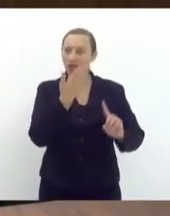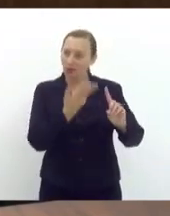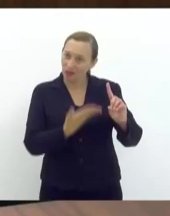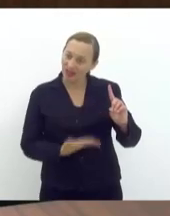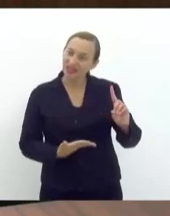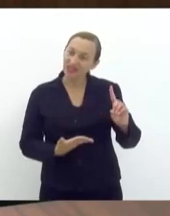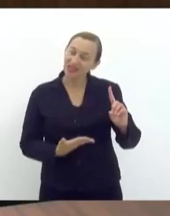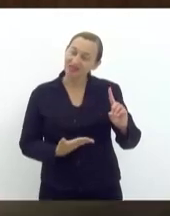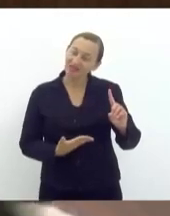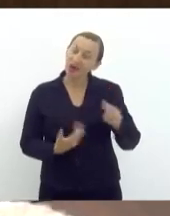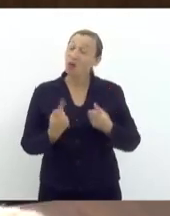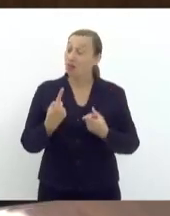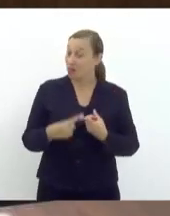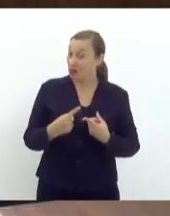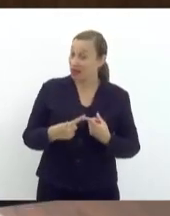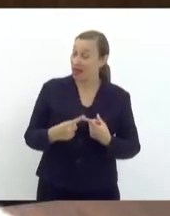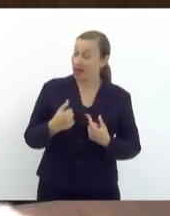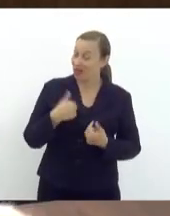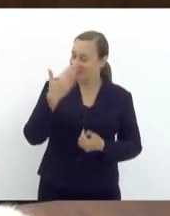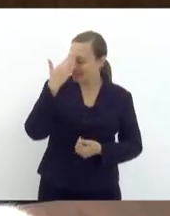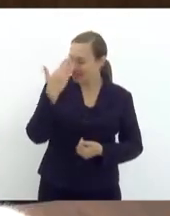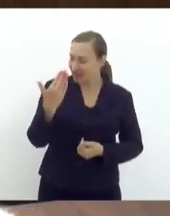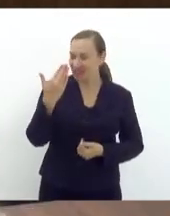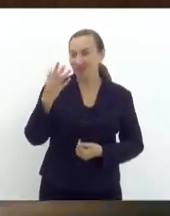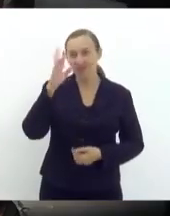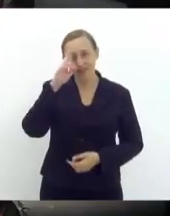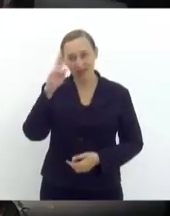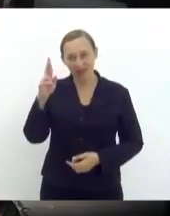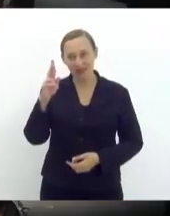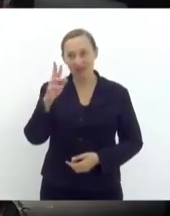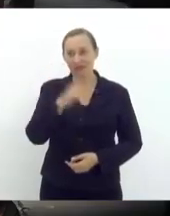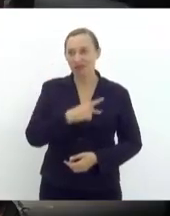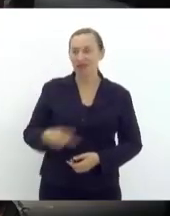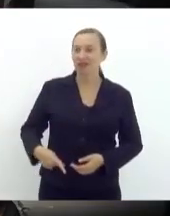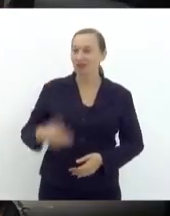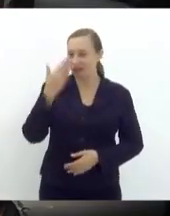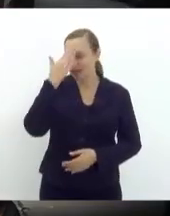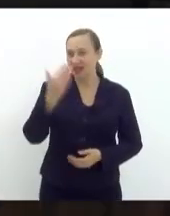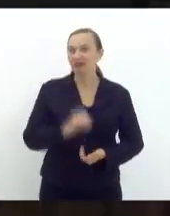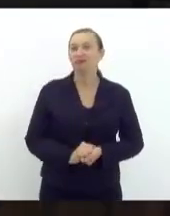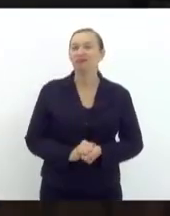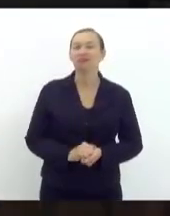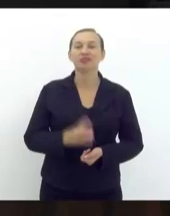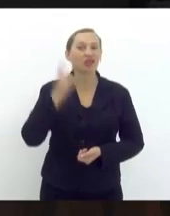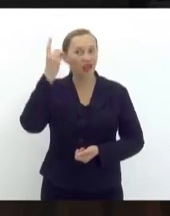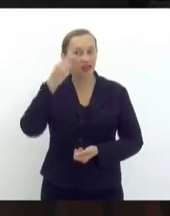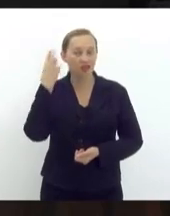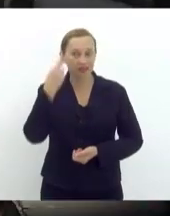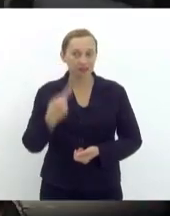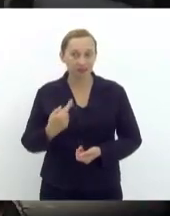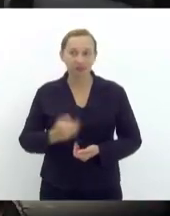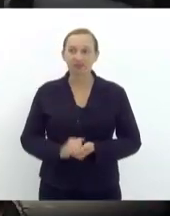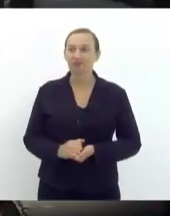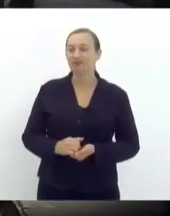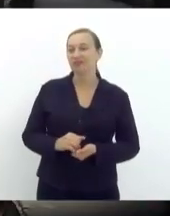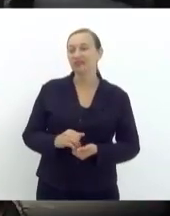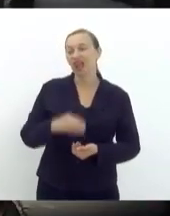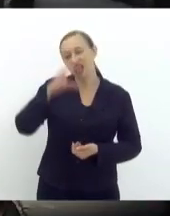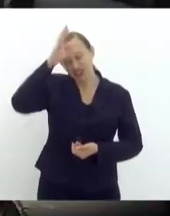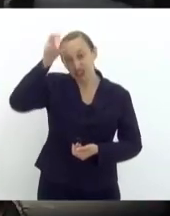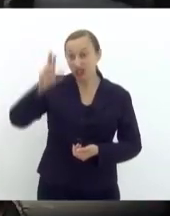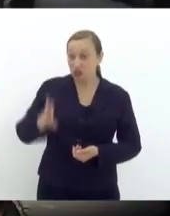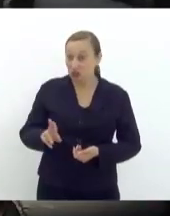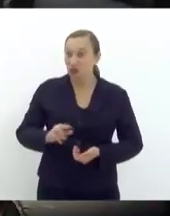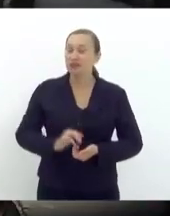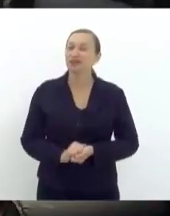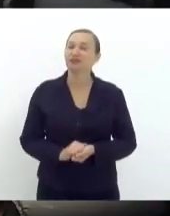o que eu agradeço muito obrigado senhor presidente deputada Renata Souza tia Ju